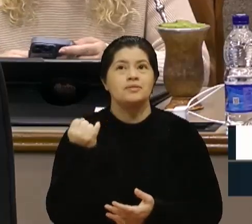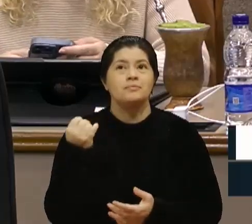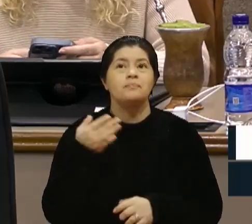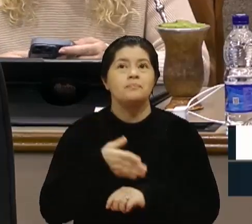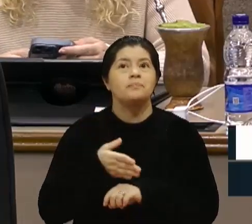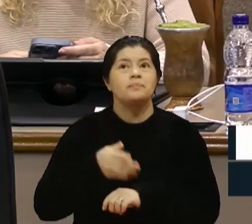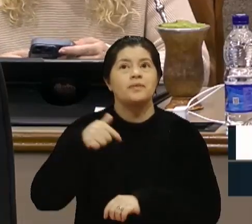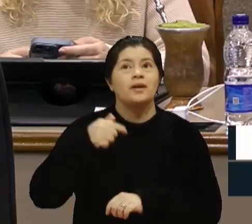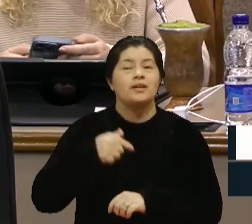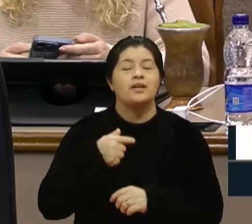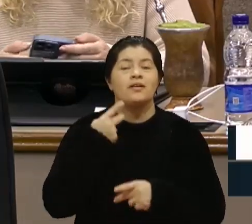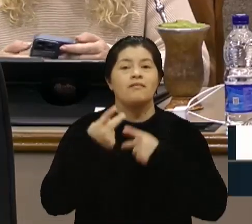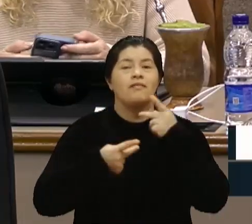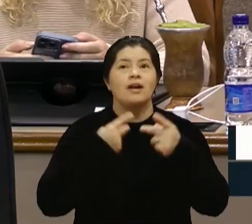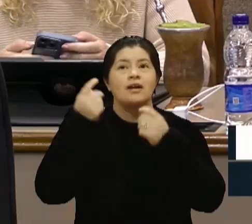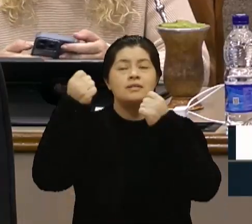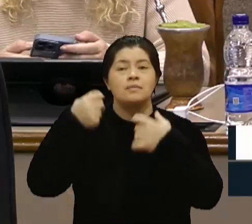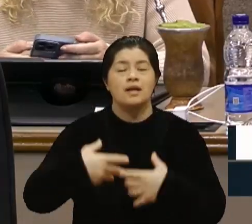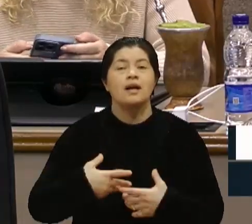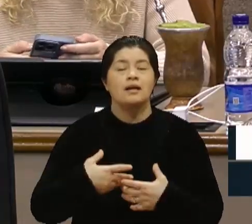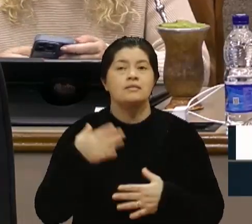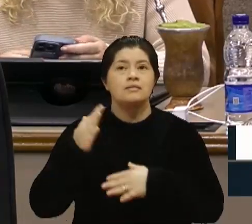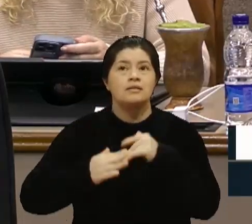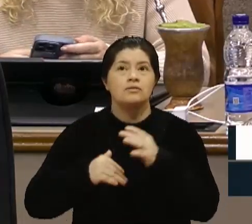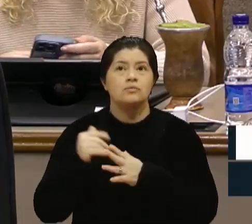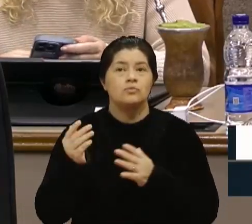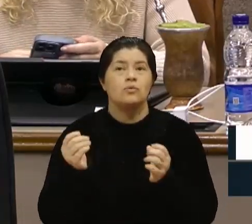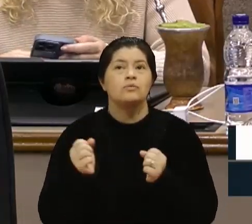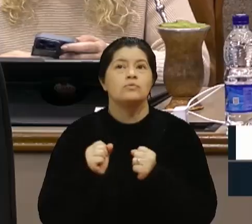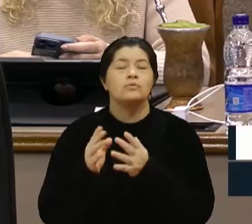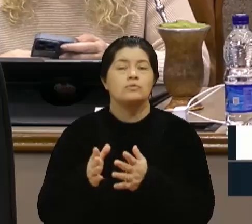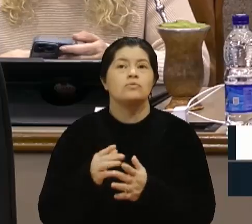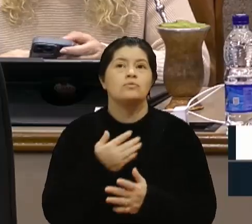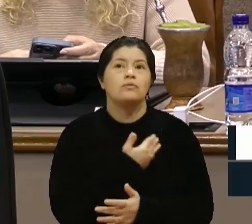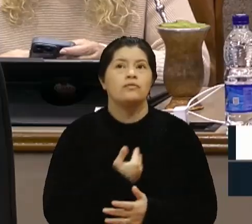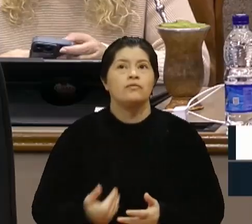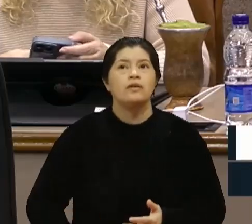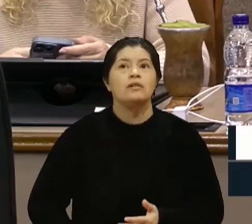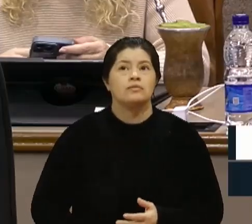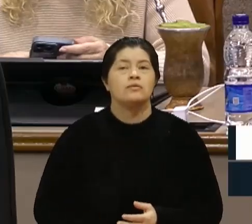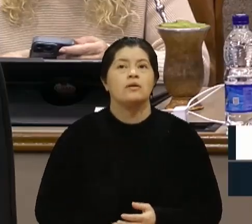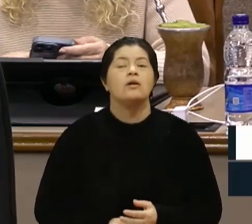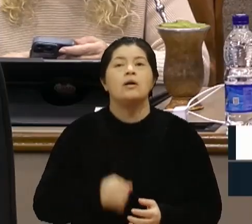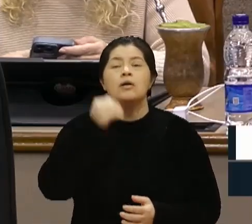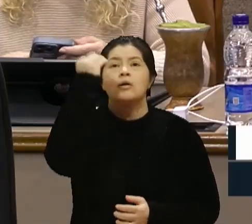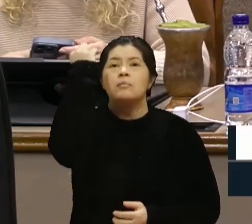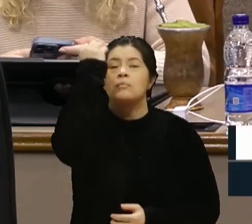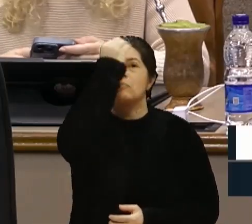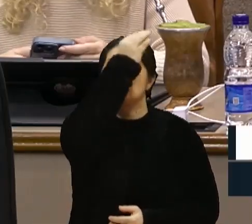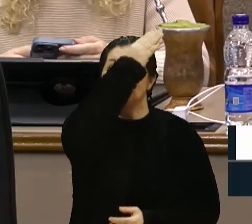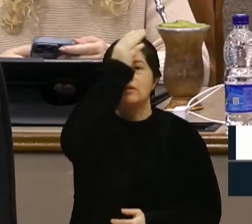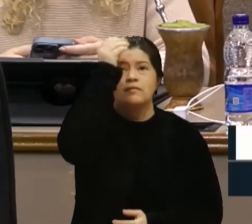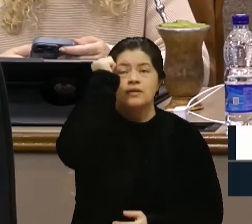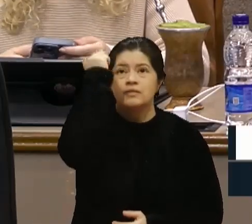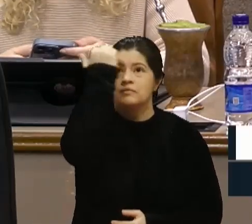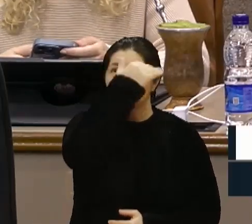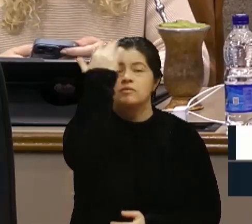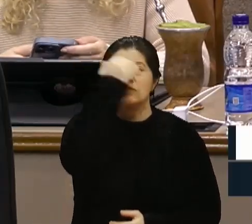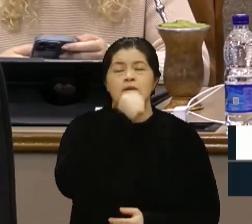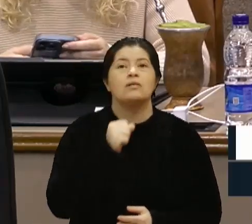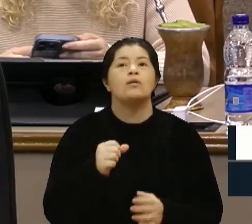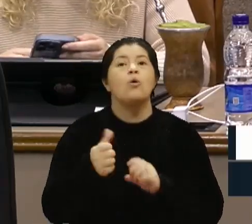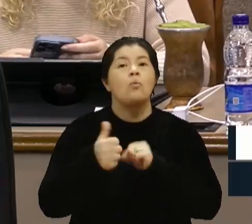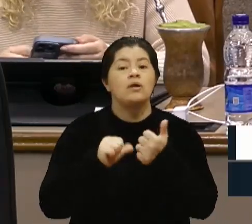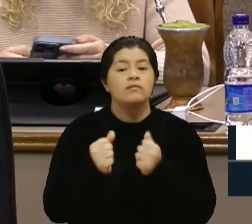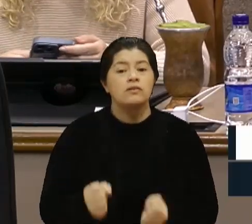e falar sobre as ações do nosso governo. Né, quero parabenizar o prefeito Adiló por trazer uma pessoa com qualificação que o